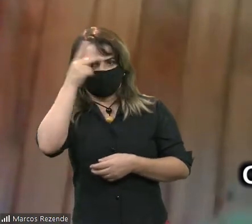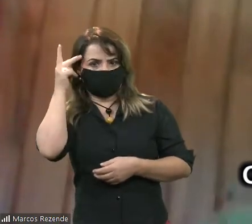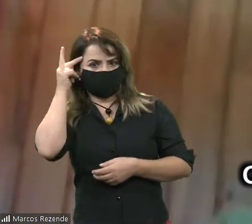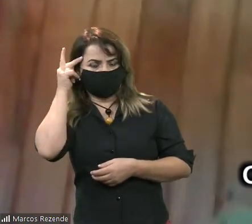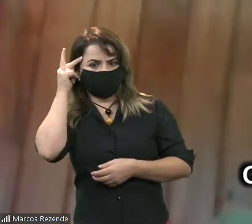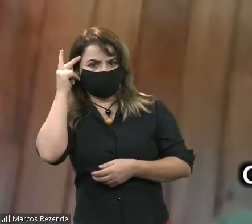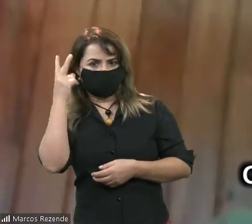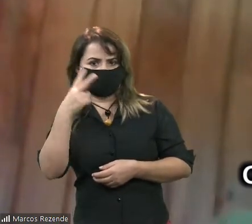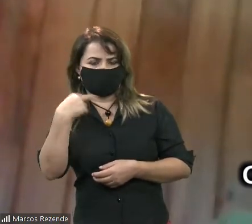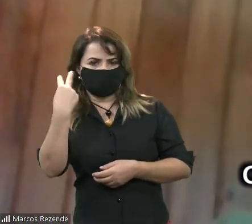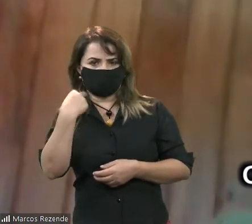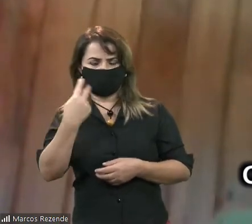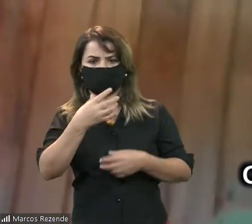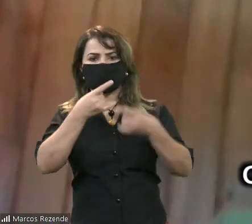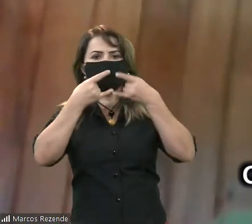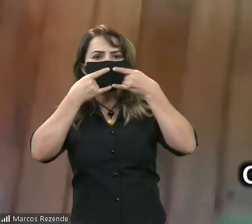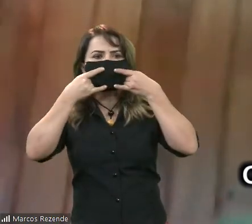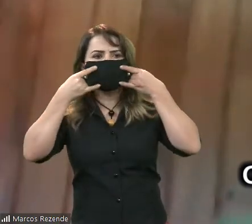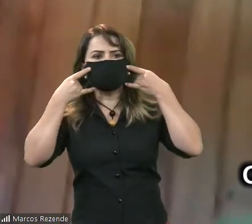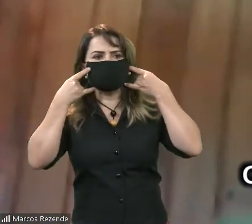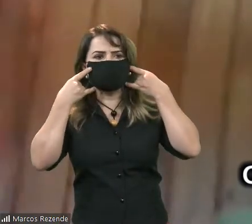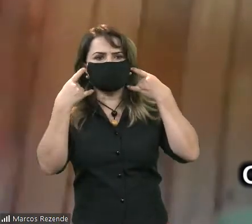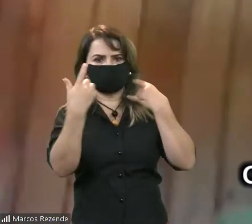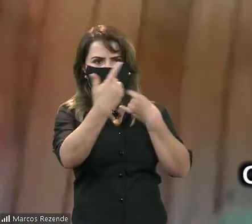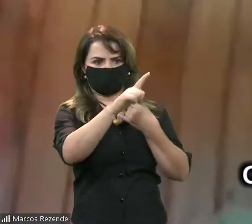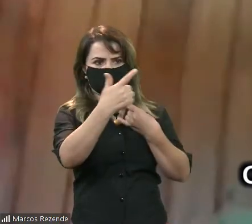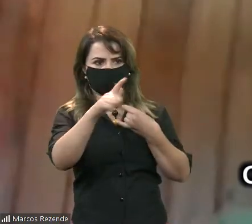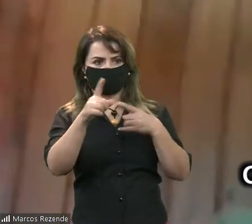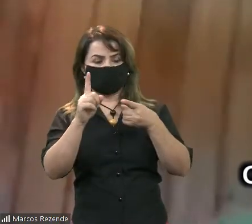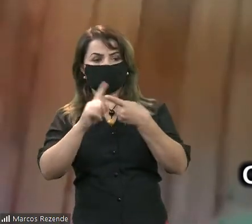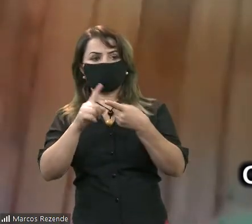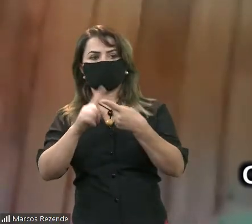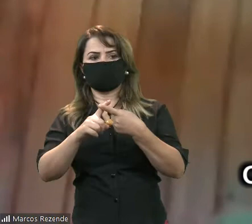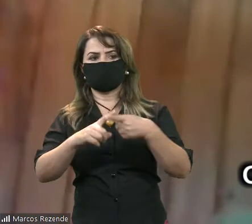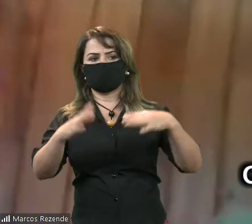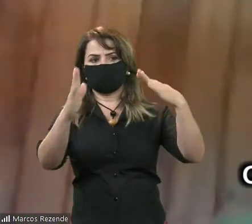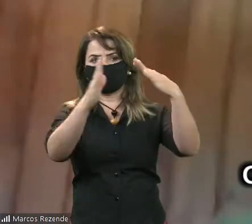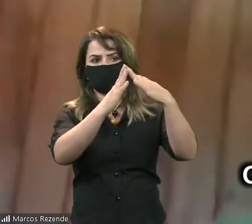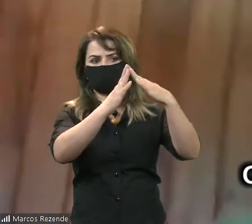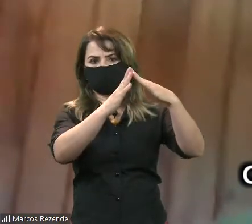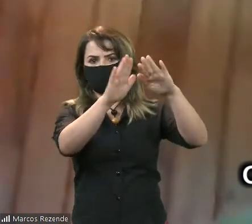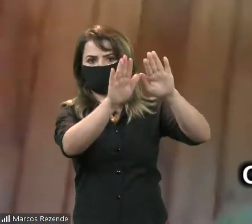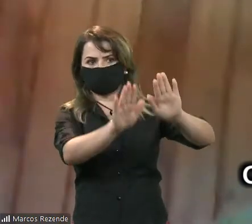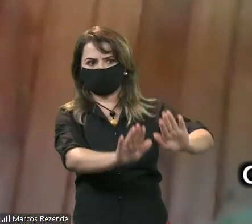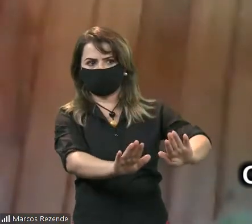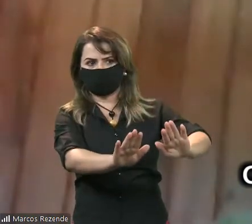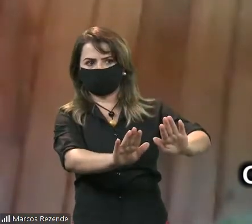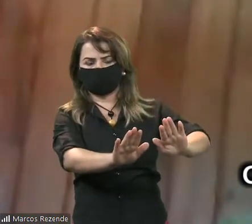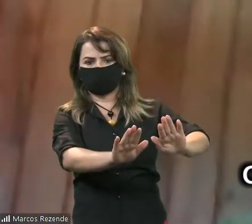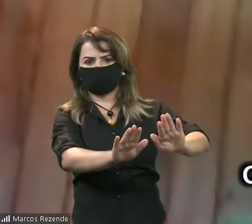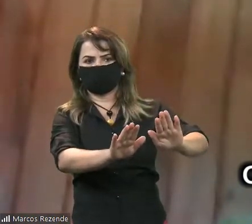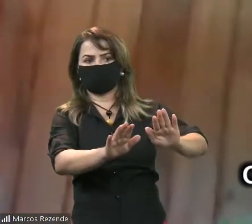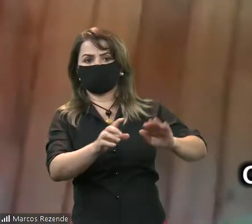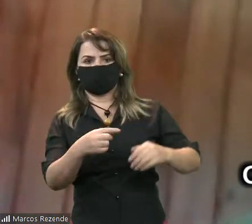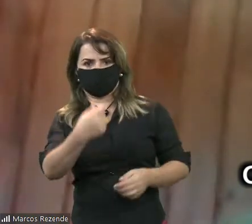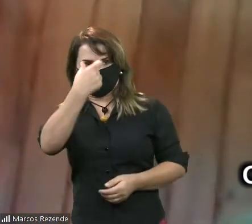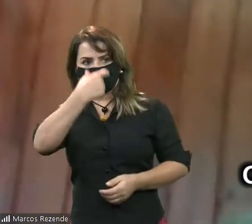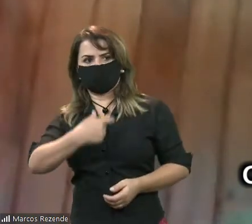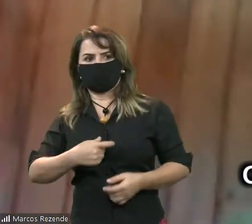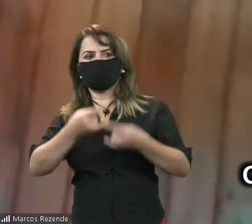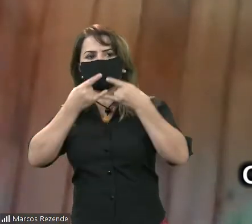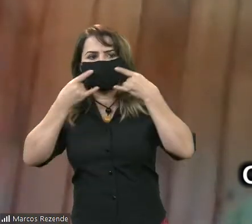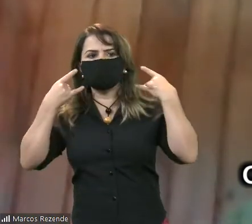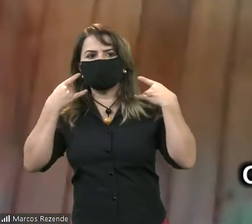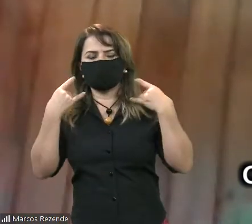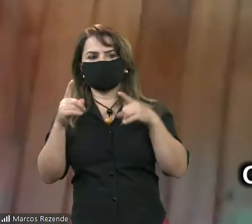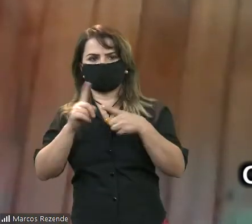máscaras porque estão isolados em seus gabinetes. Eu estou aqui com máscara porque nós estamos com os servidores da